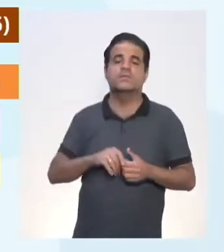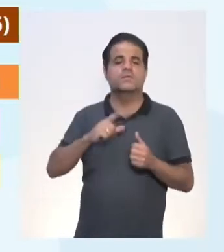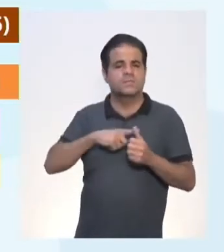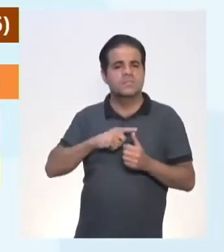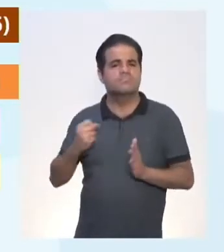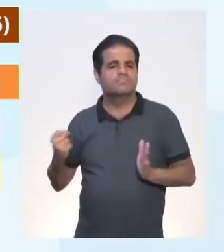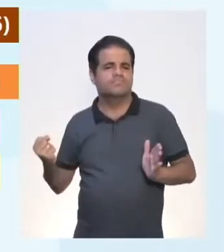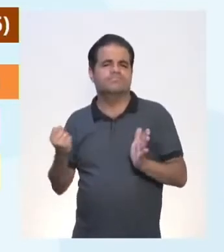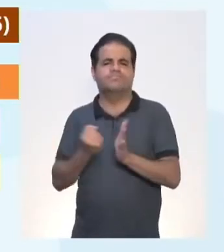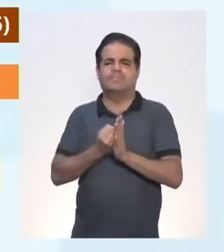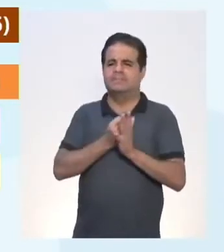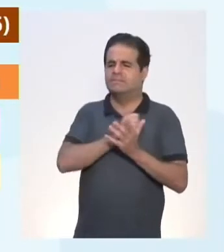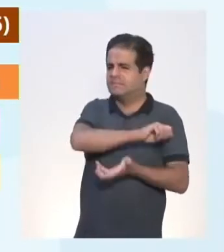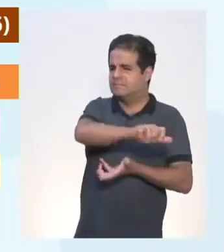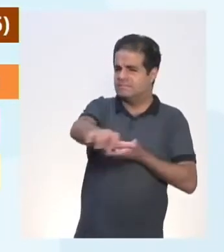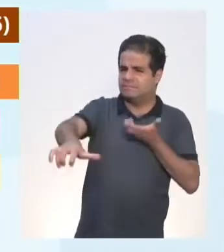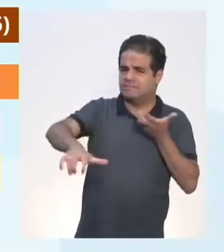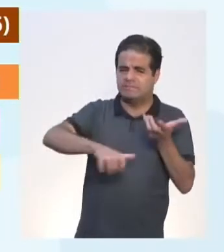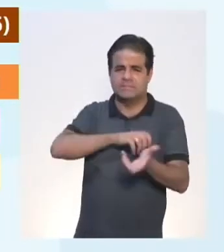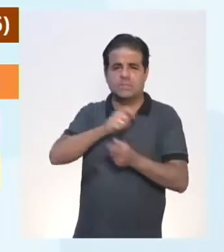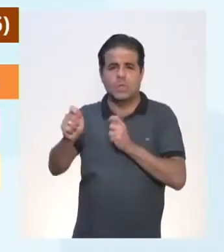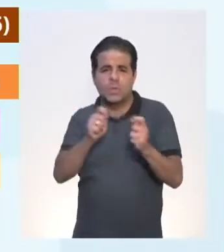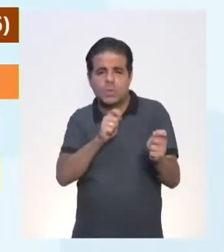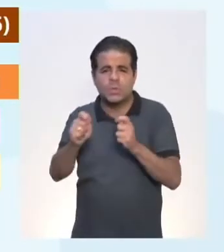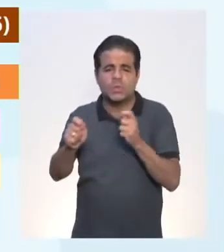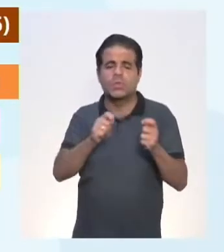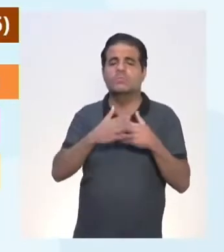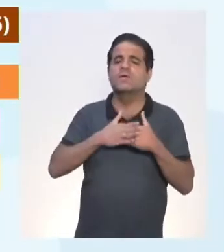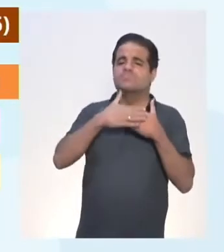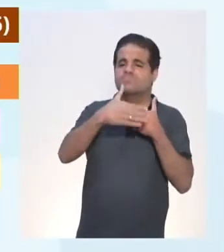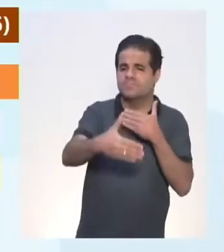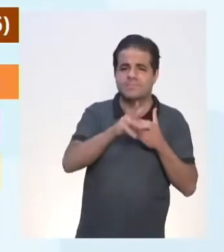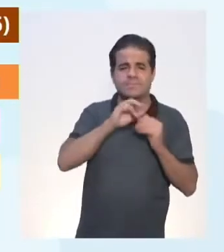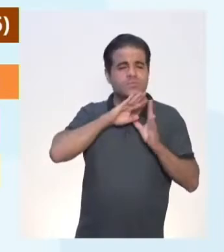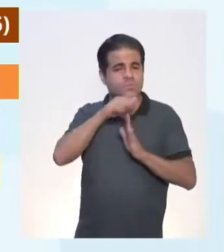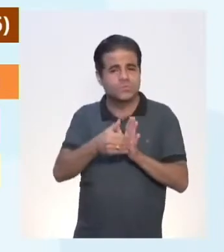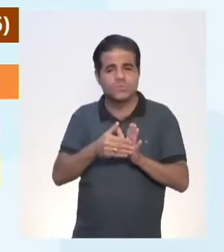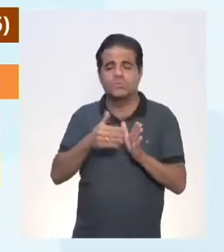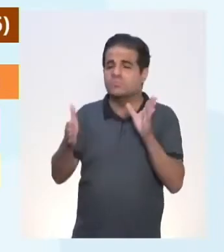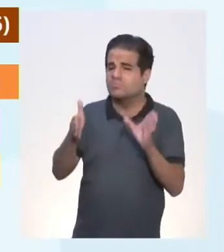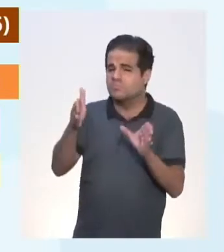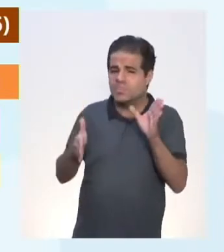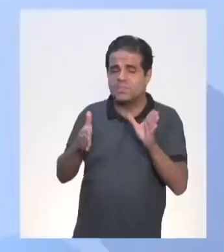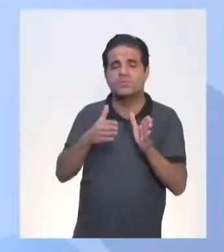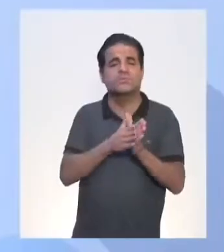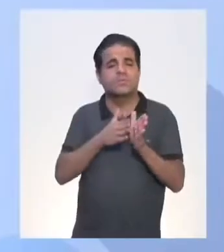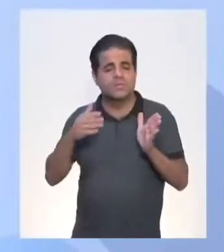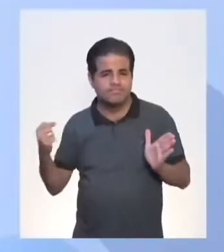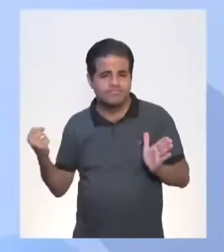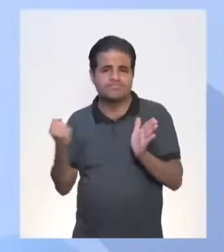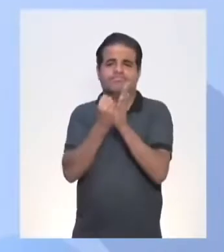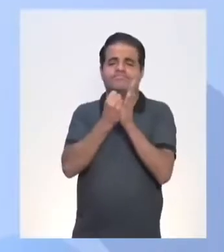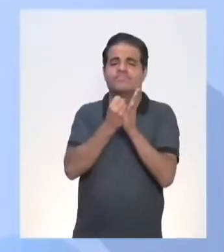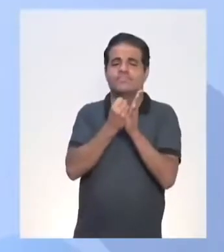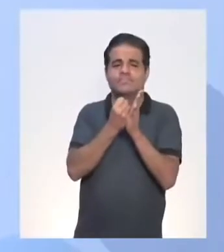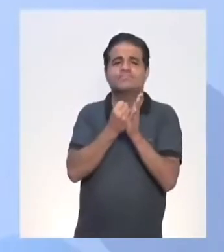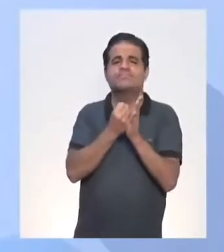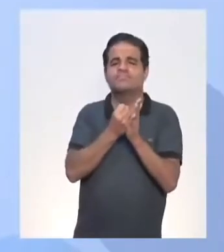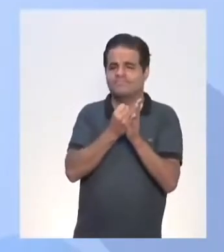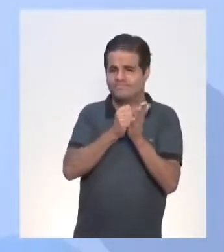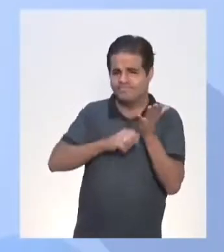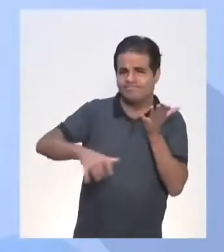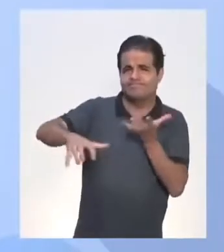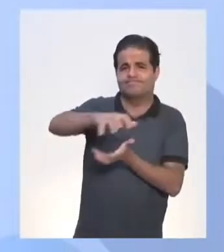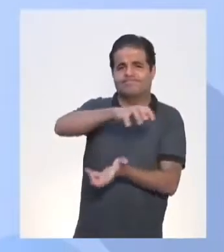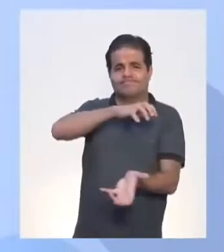ser marcada por uma grande crise econômica. Na verdade, todo o período da República será marcado por uma grave